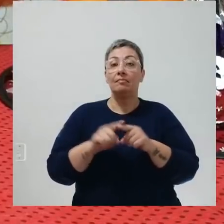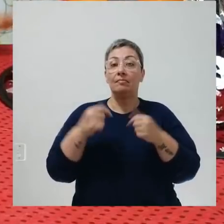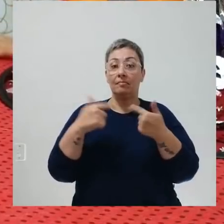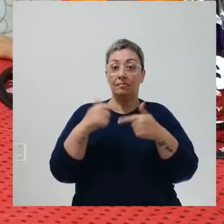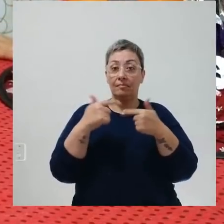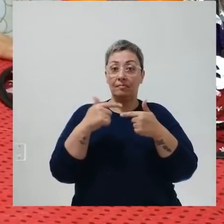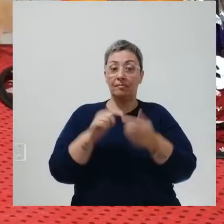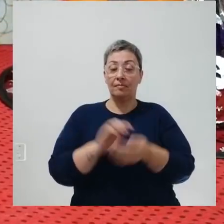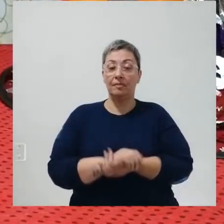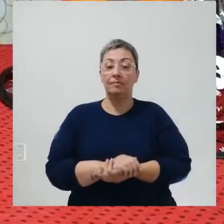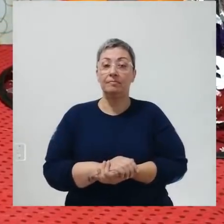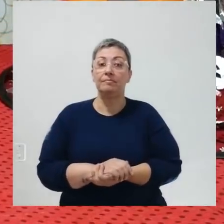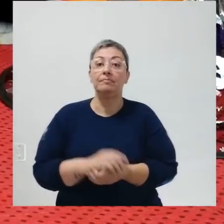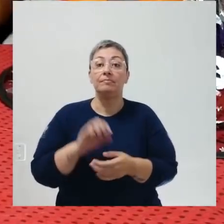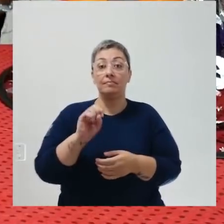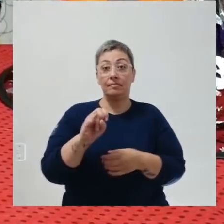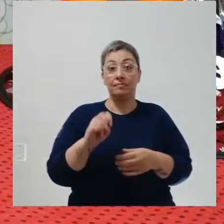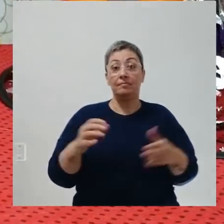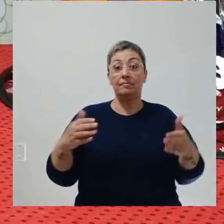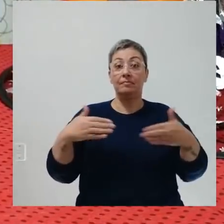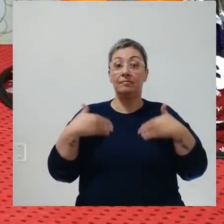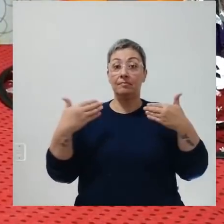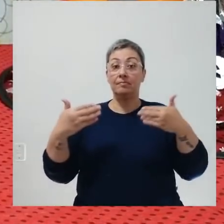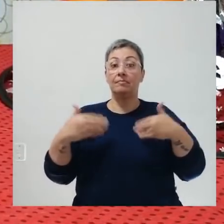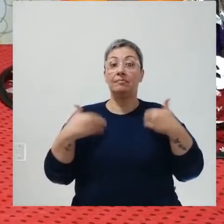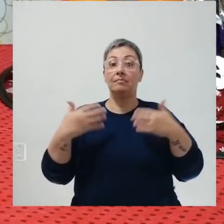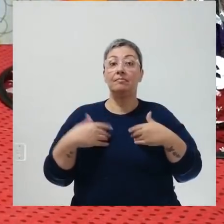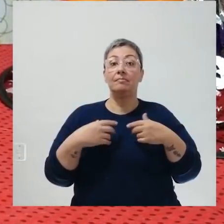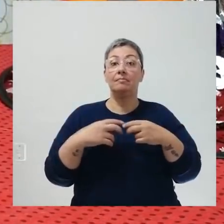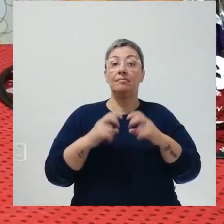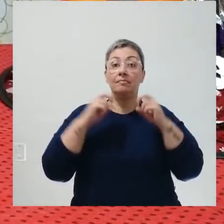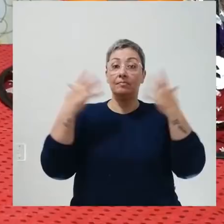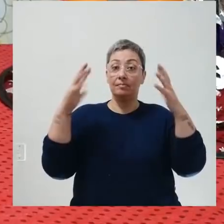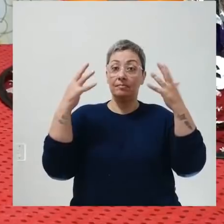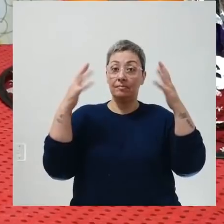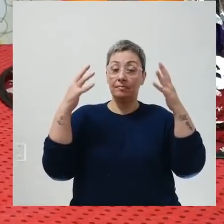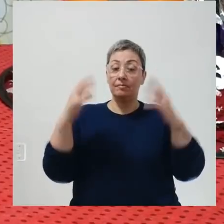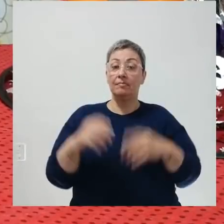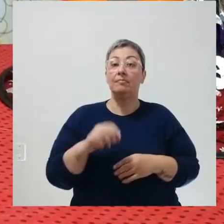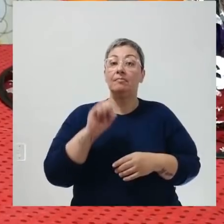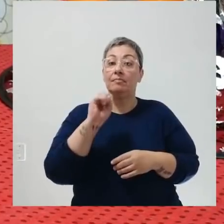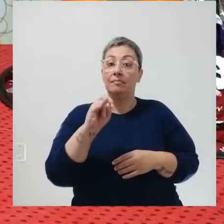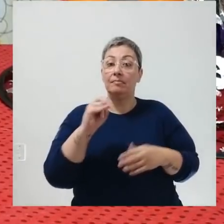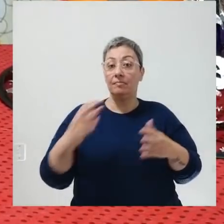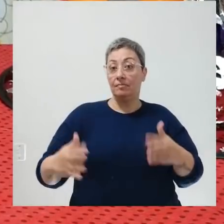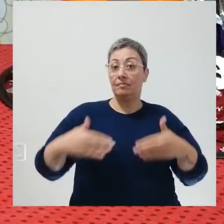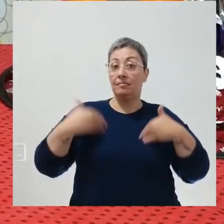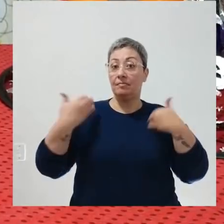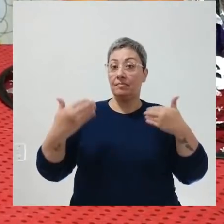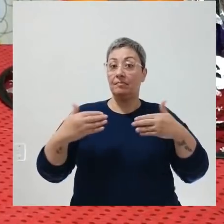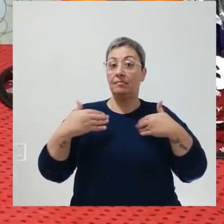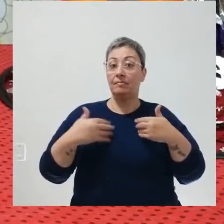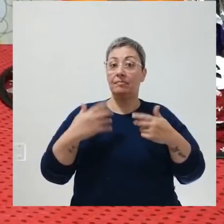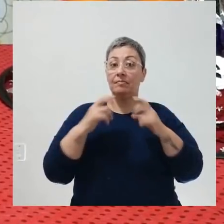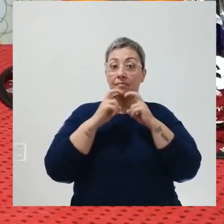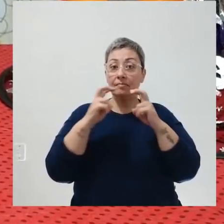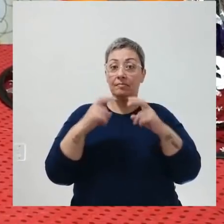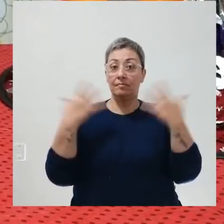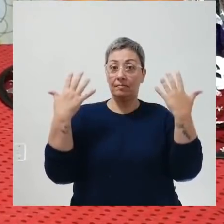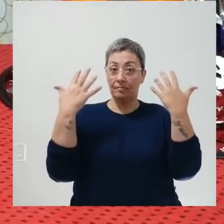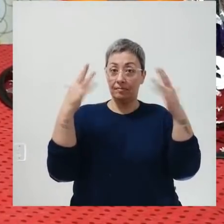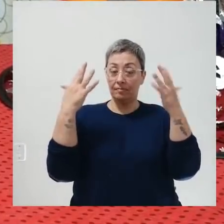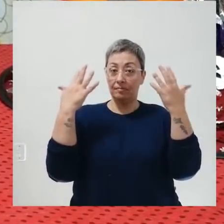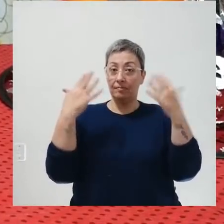dê risada. Se você está contente, grite viva. Viva! Se você está contente, grite